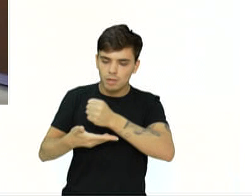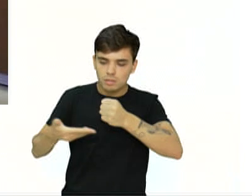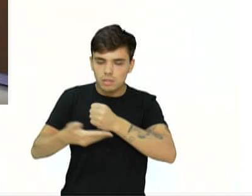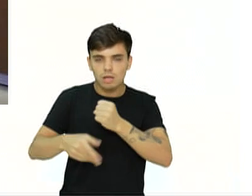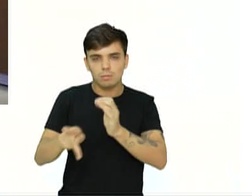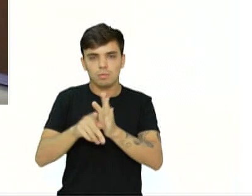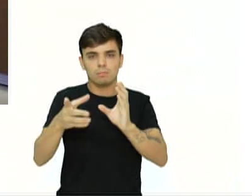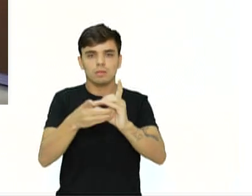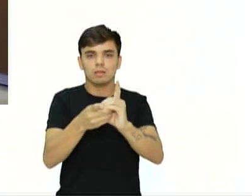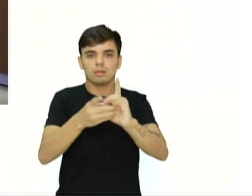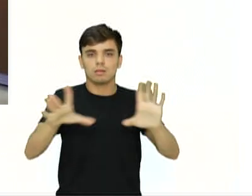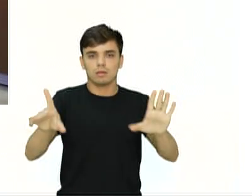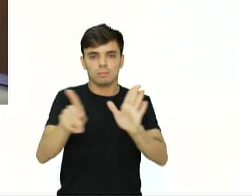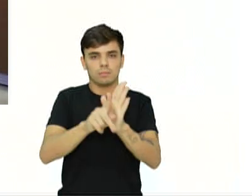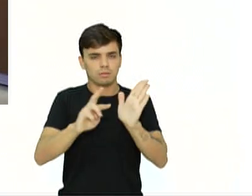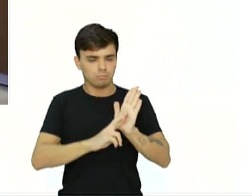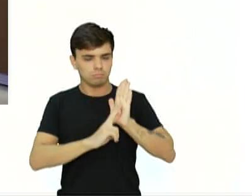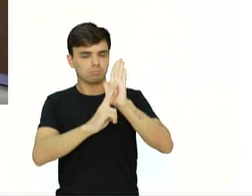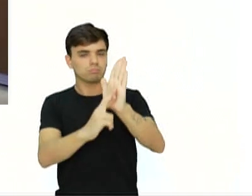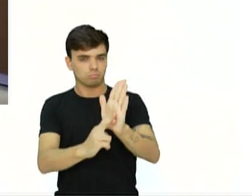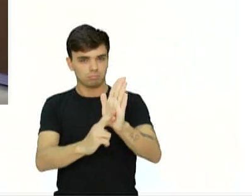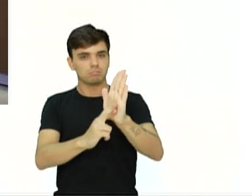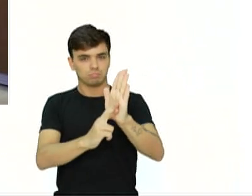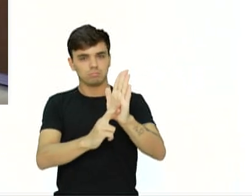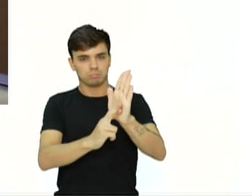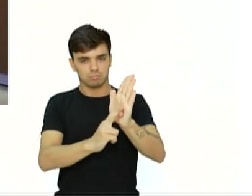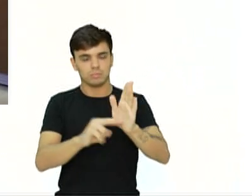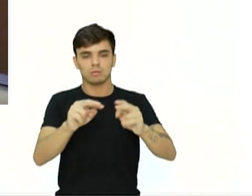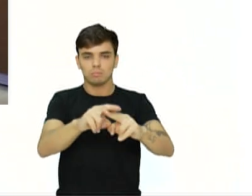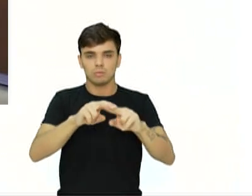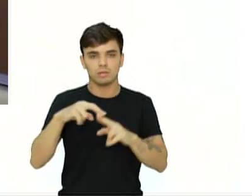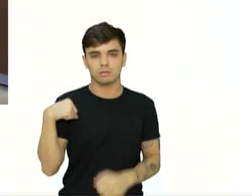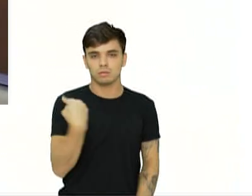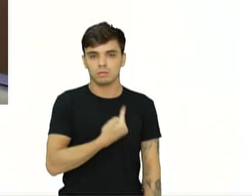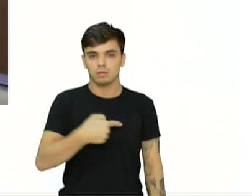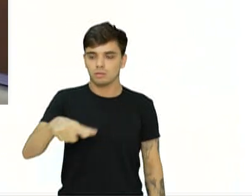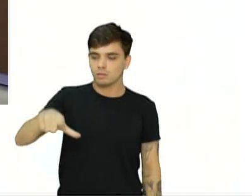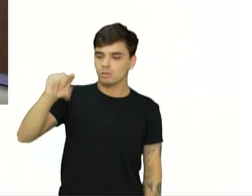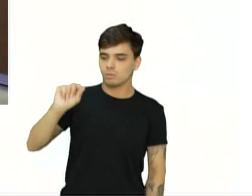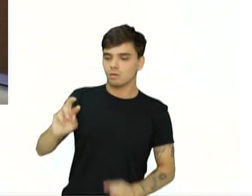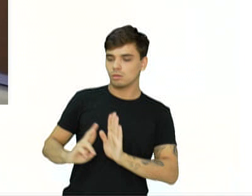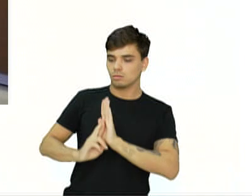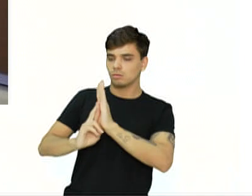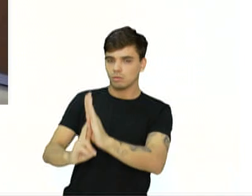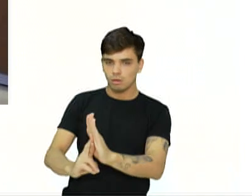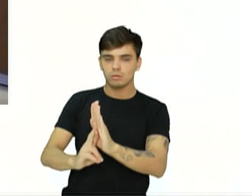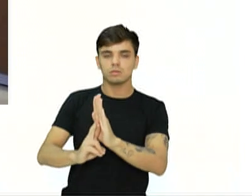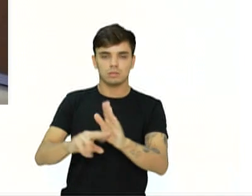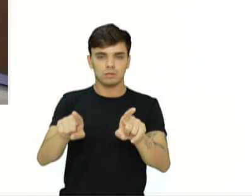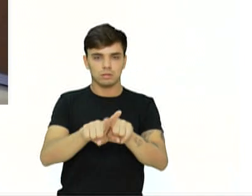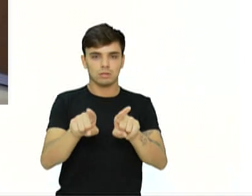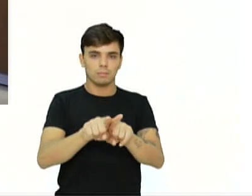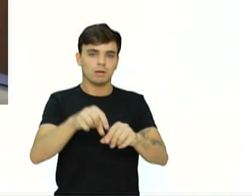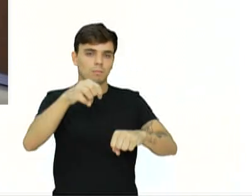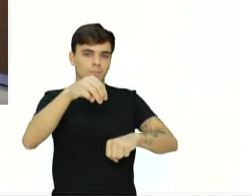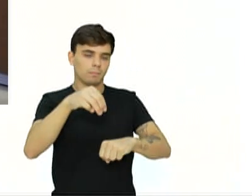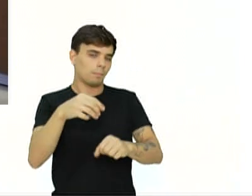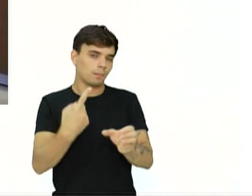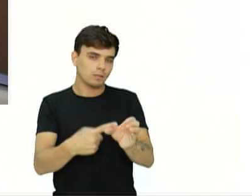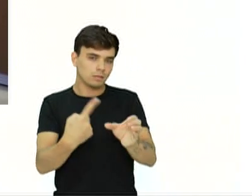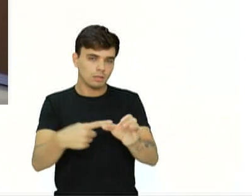numa democracia representativa. Então, a gente escolhe os nossos representantes a nível